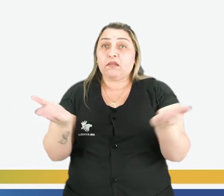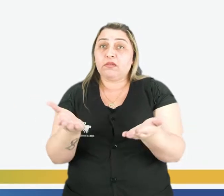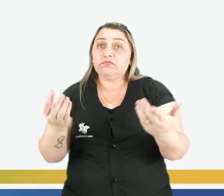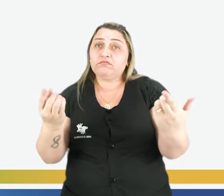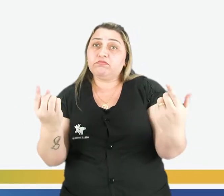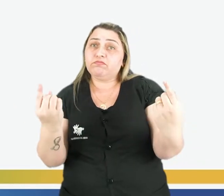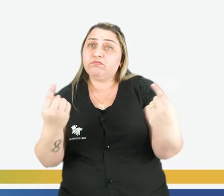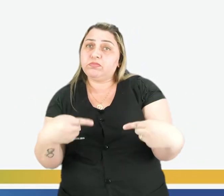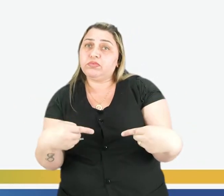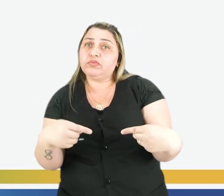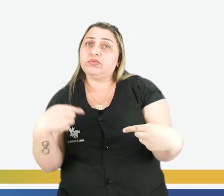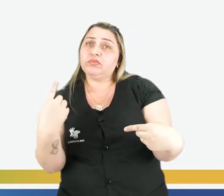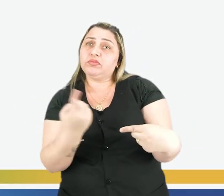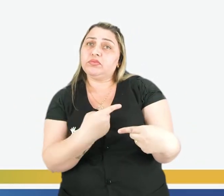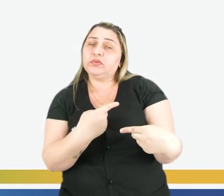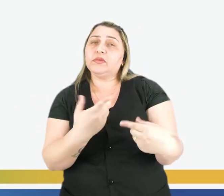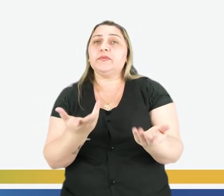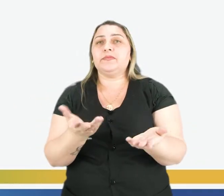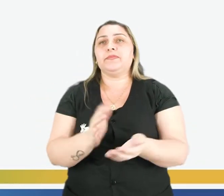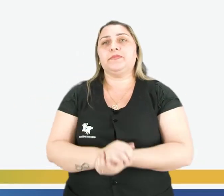agora nós vamos para os nossos